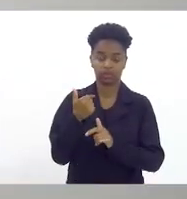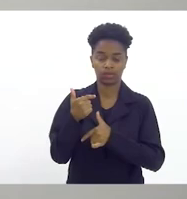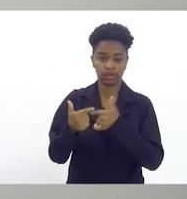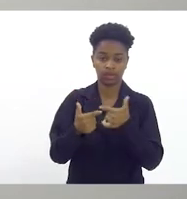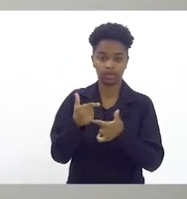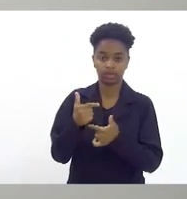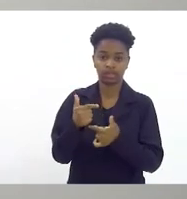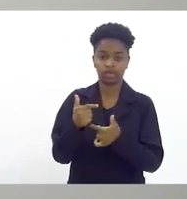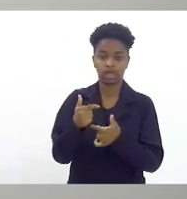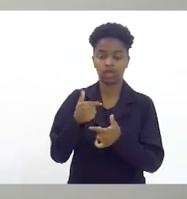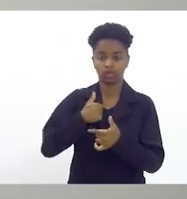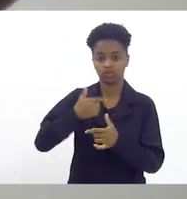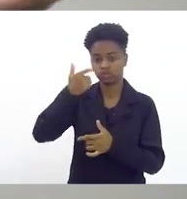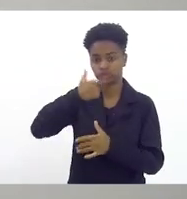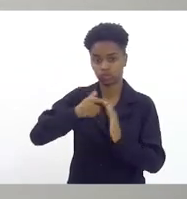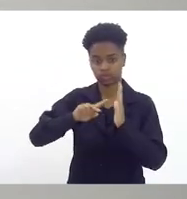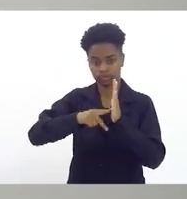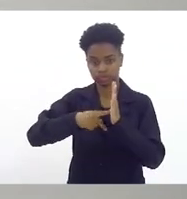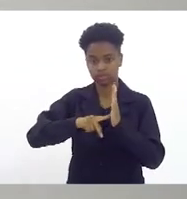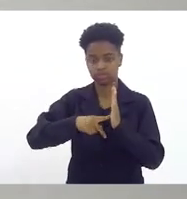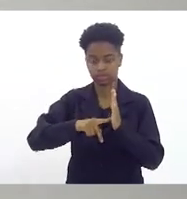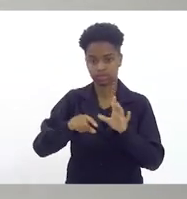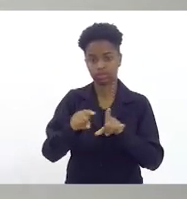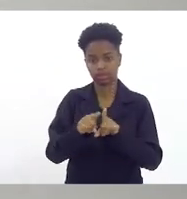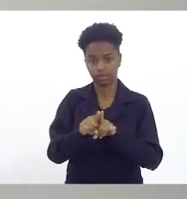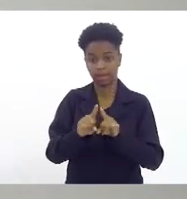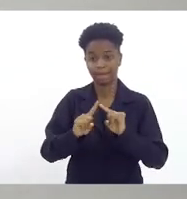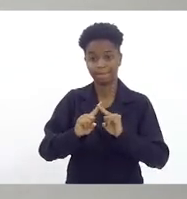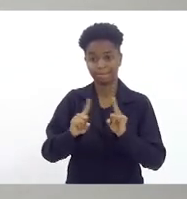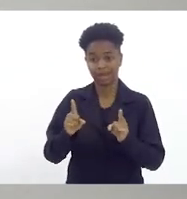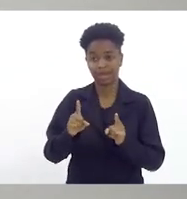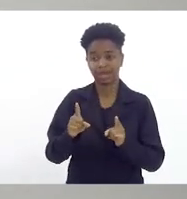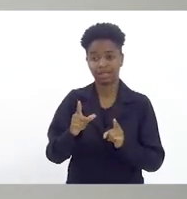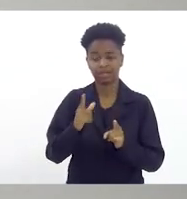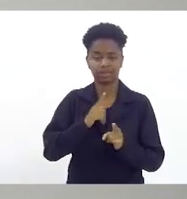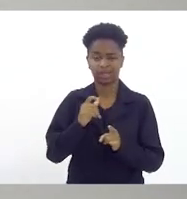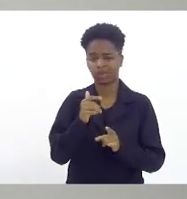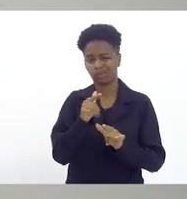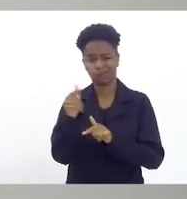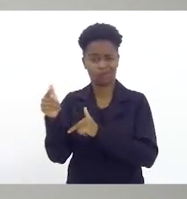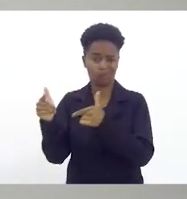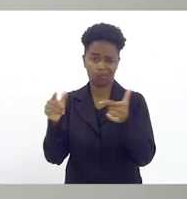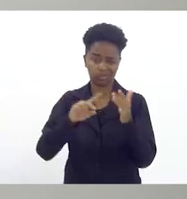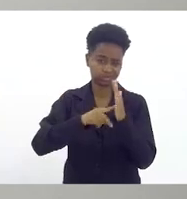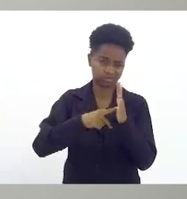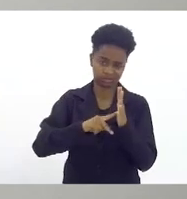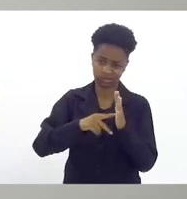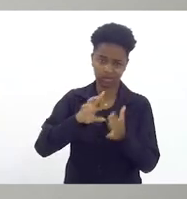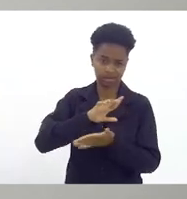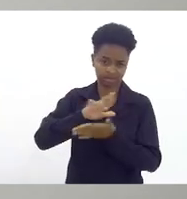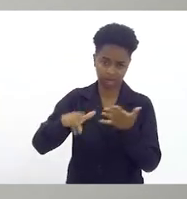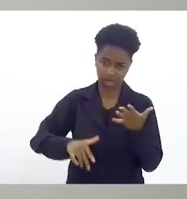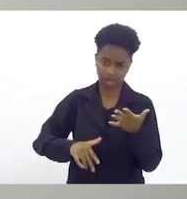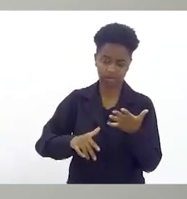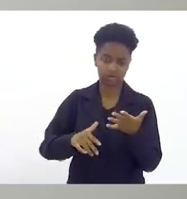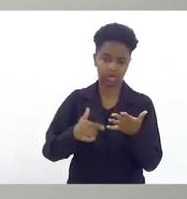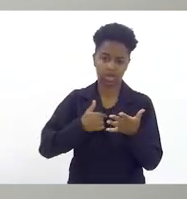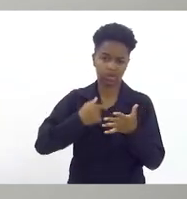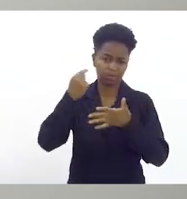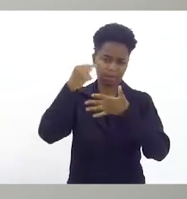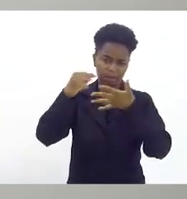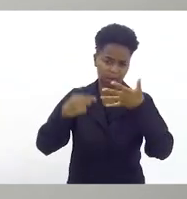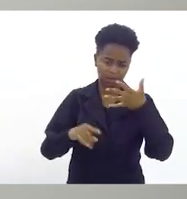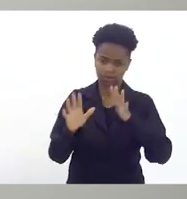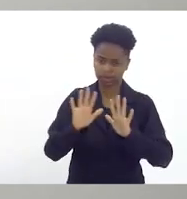eu sou do sindicato também mas tem 10 outros sindicatos não precisa numerar todos aqui